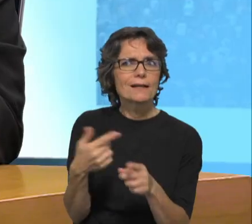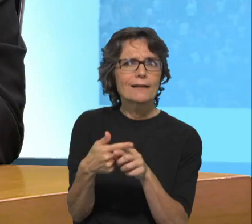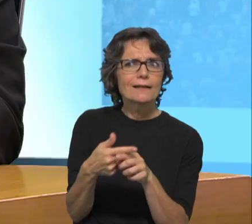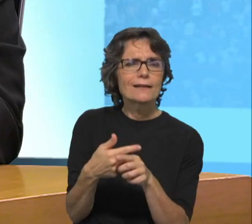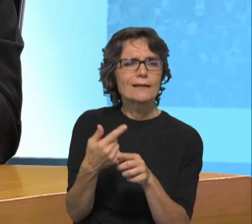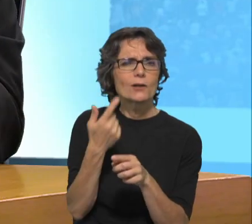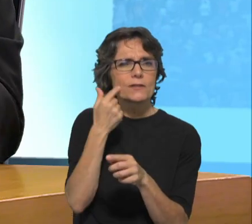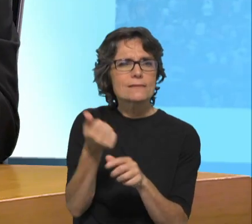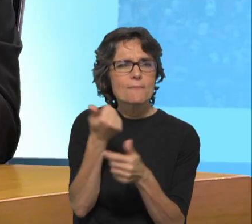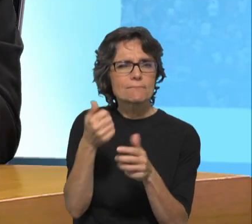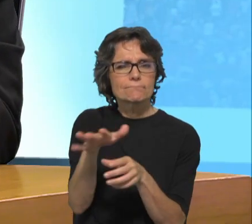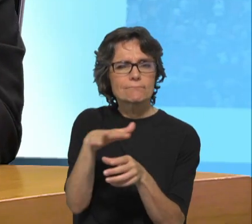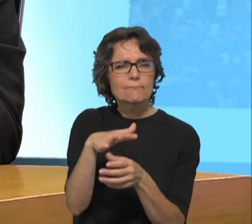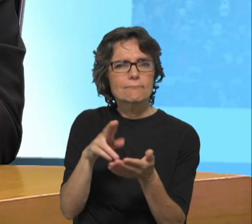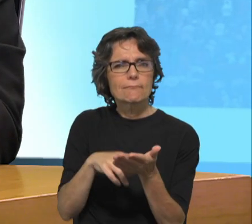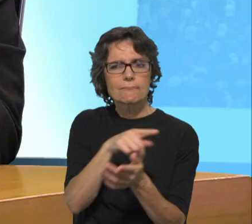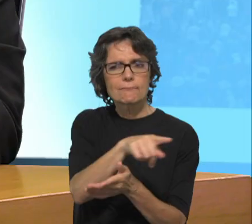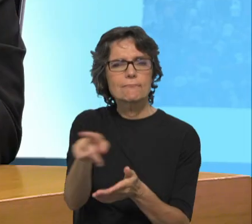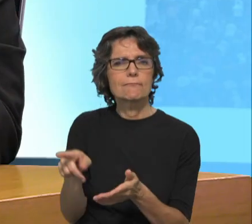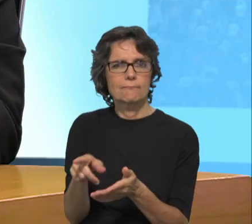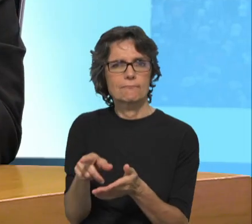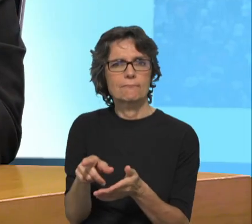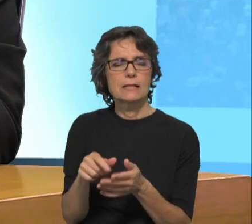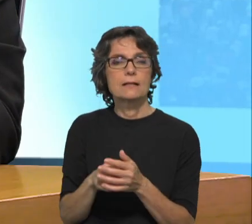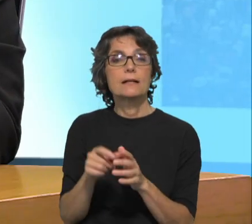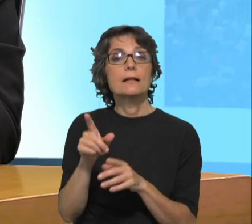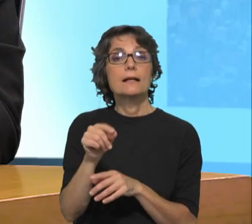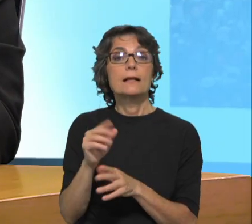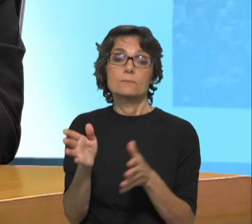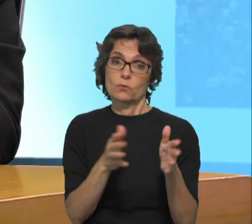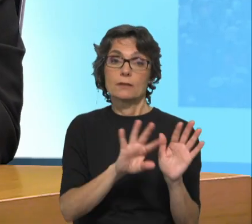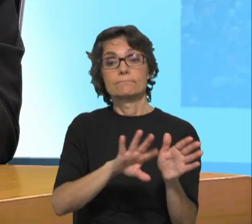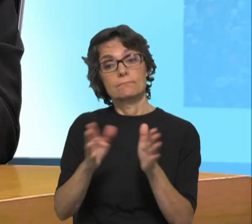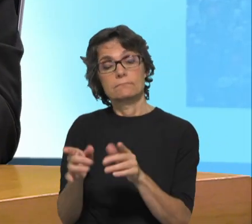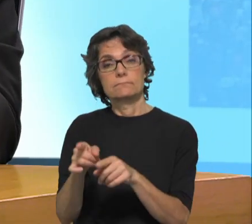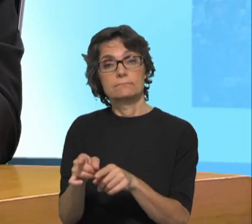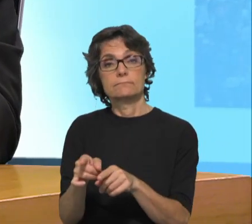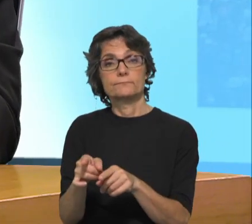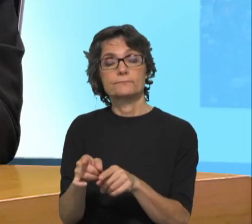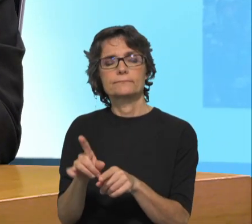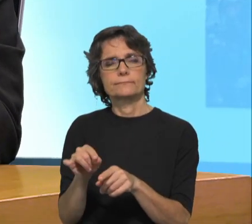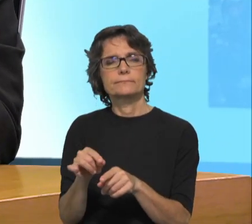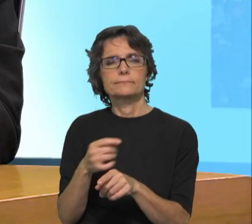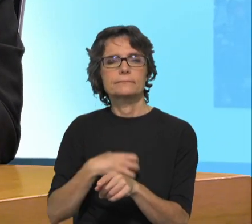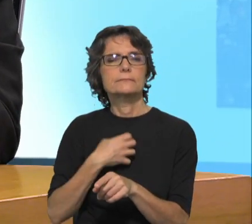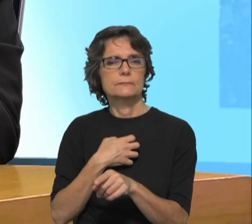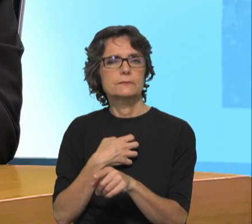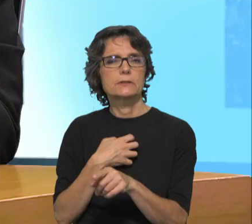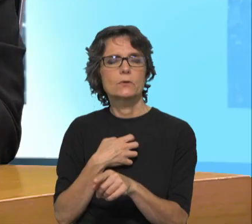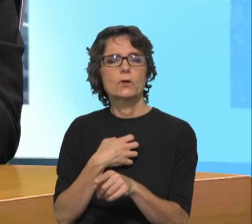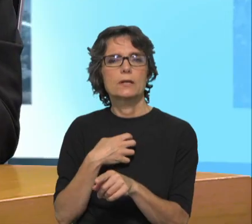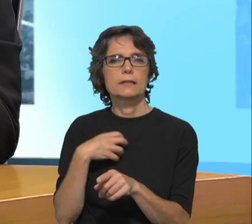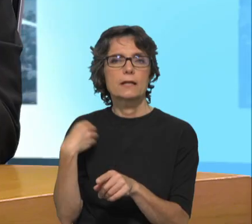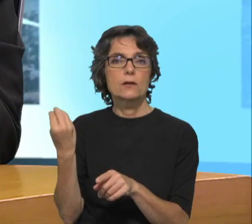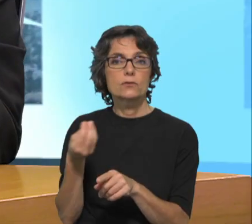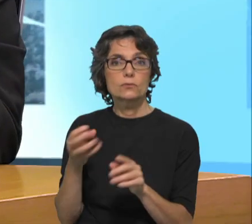interesses, aquilo que os ajuda a caminhar na fé. E, por outro lado, também houve aqui uma renovação da equipa da Pastoral Juvenil, com a